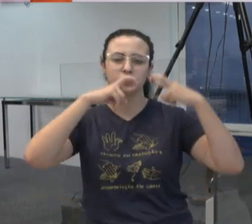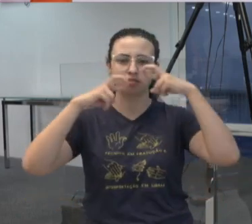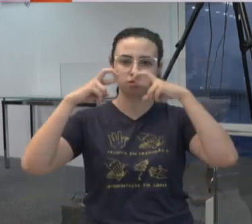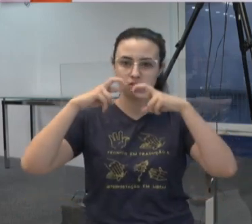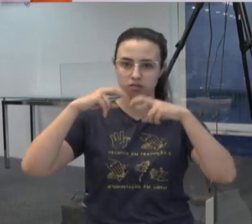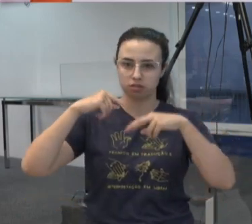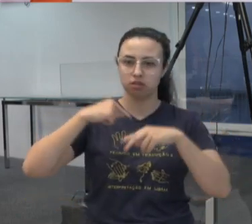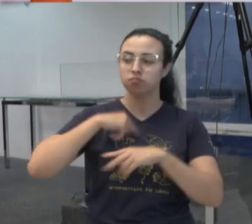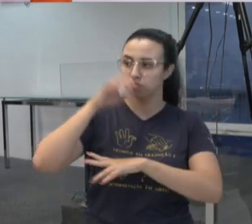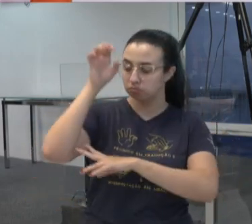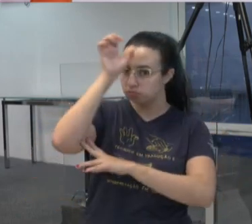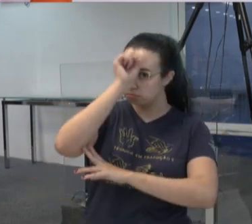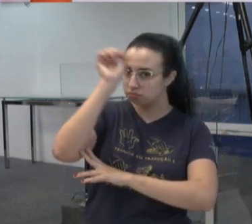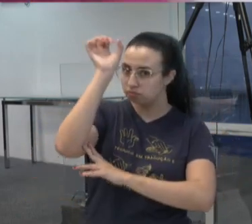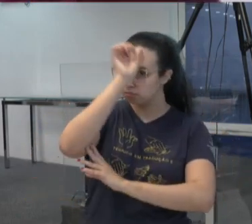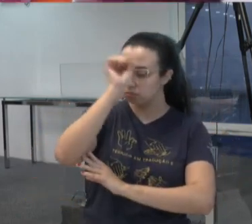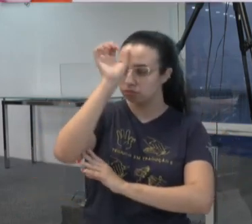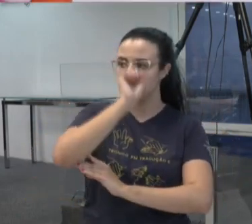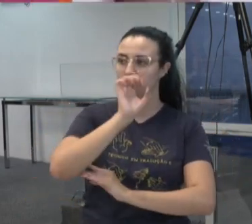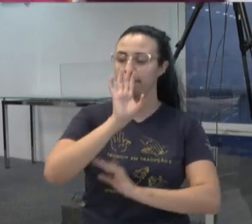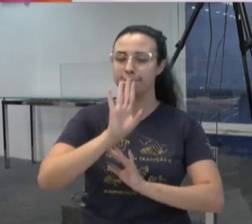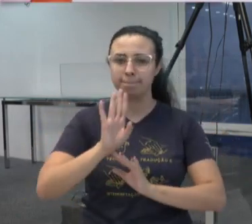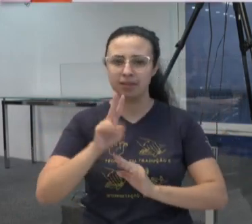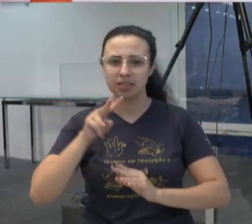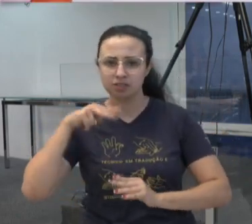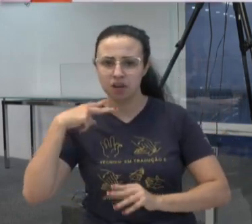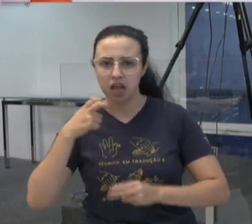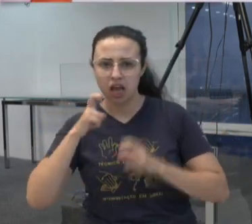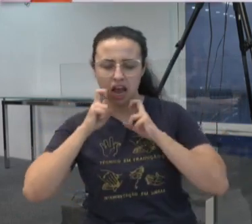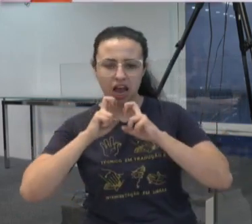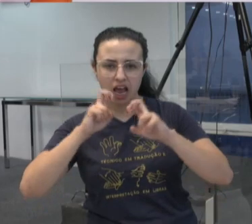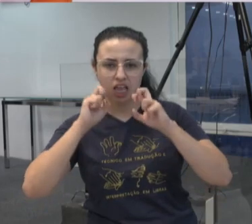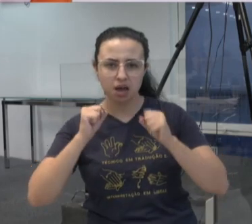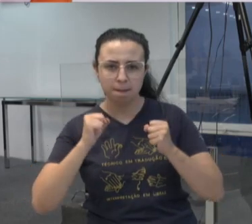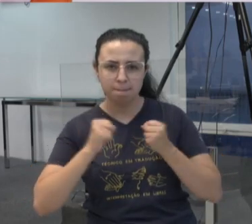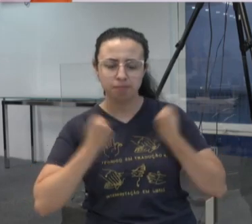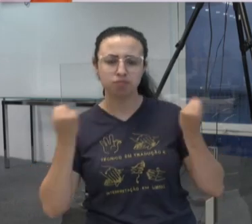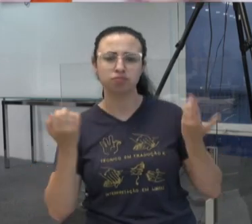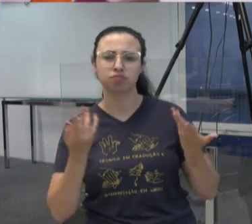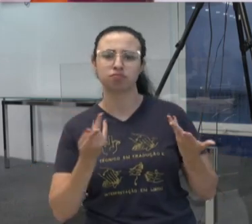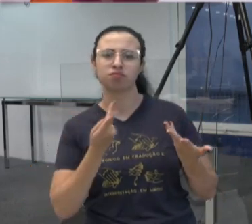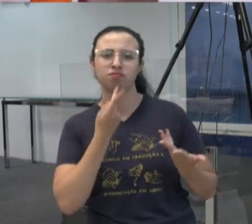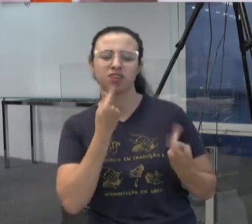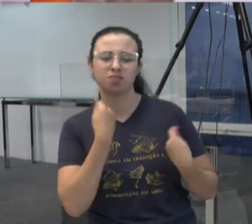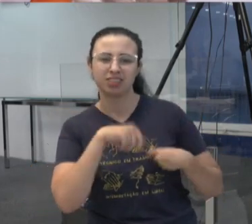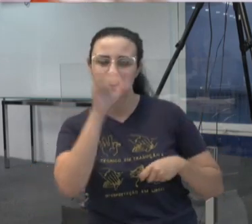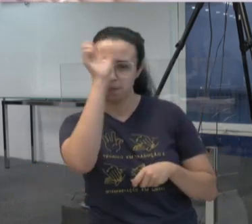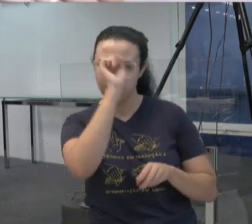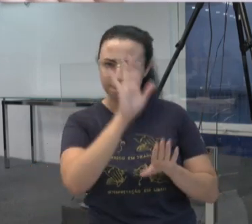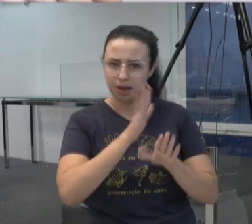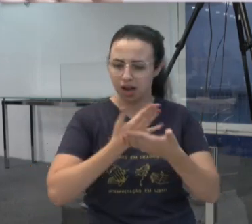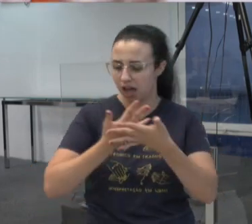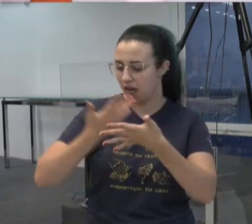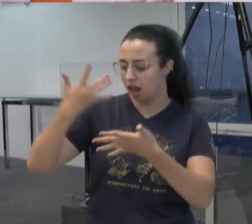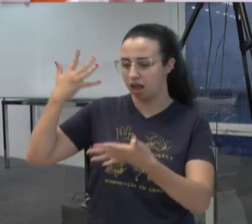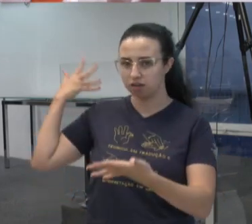aprendendo mesmo. Mas o mesmo vereador que bate, que grita, que fala que tem que aprender a fiscalizar, na gestão passada,